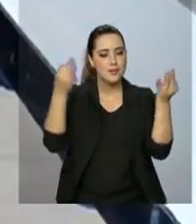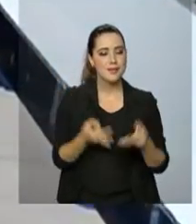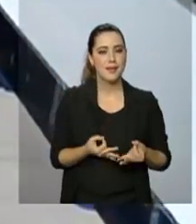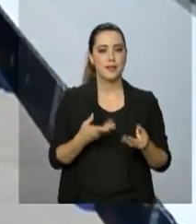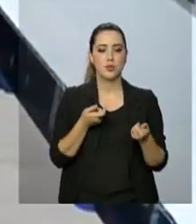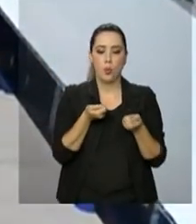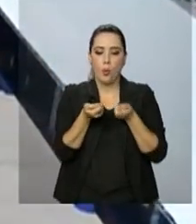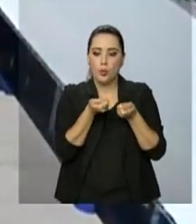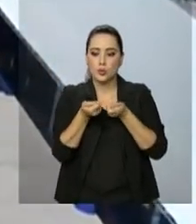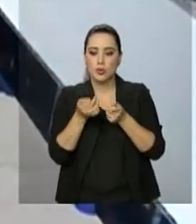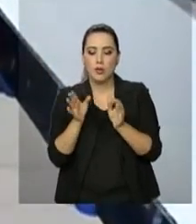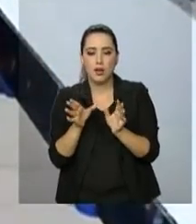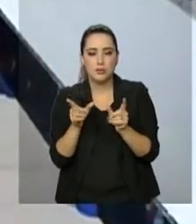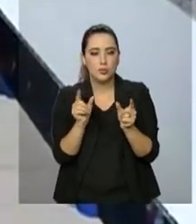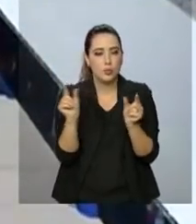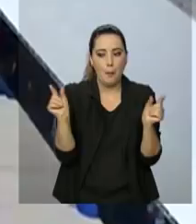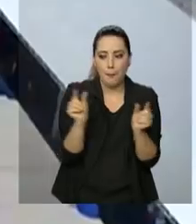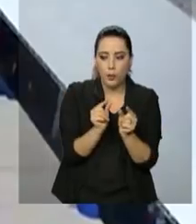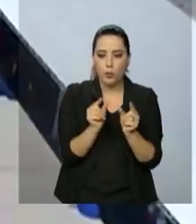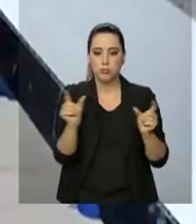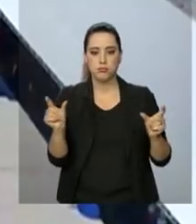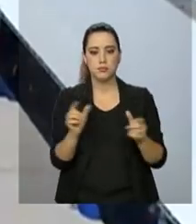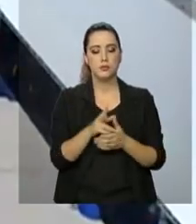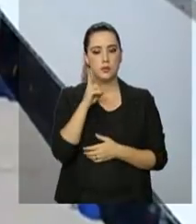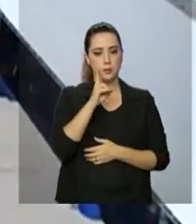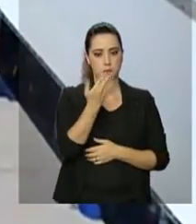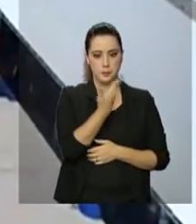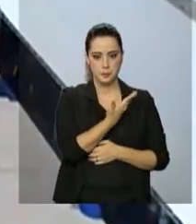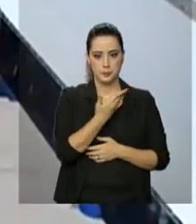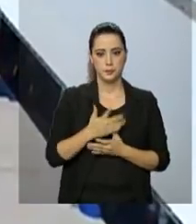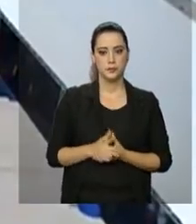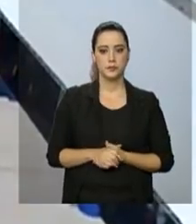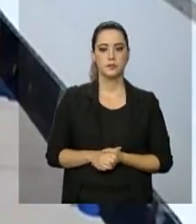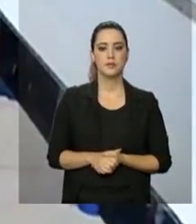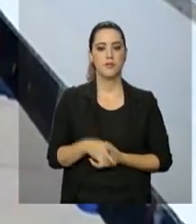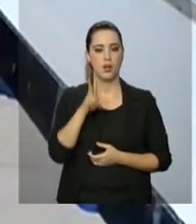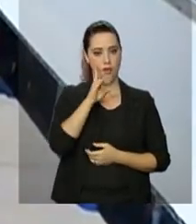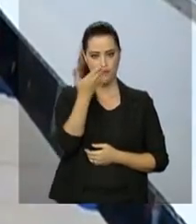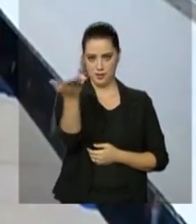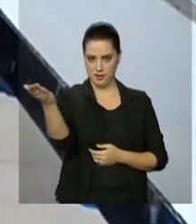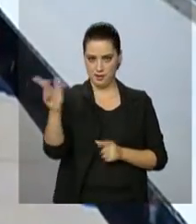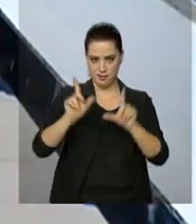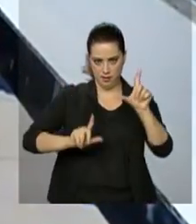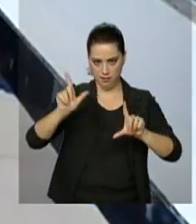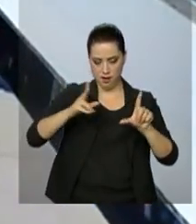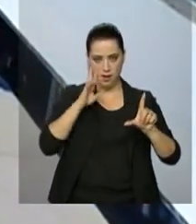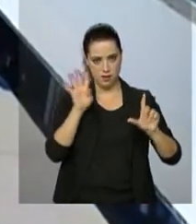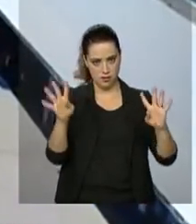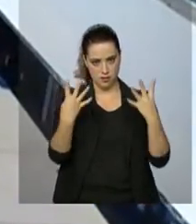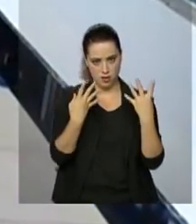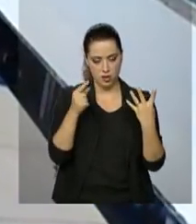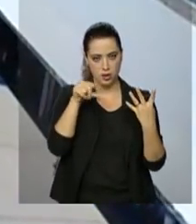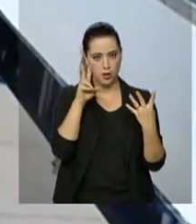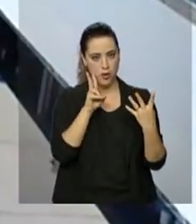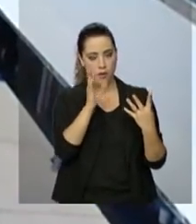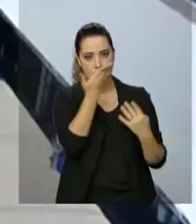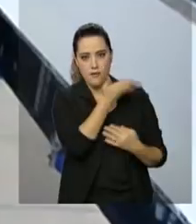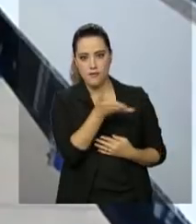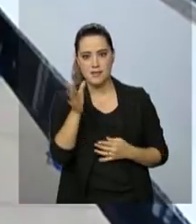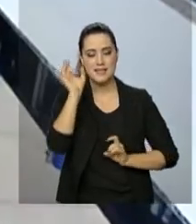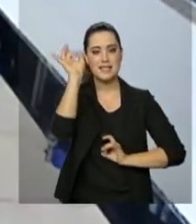ali, milimetricamente perfeito. Então vamos acompanhar. E você de casa vai ver com